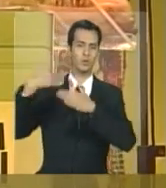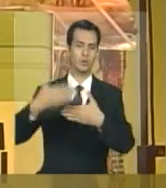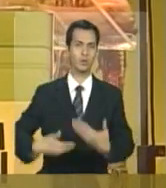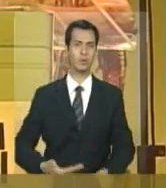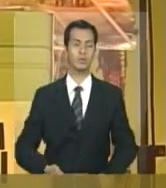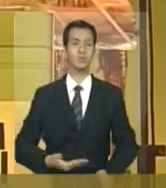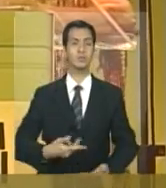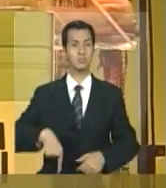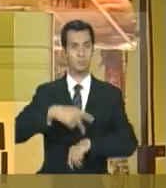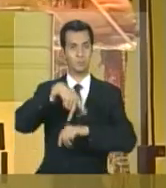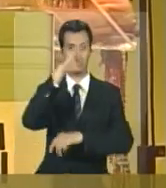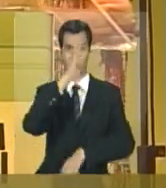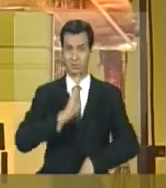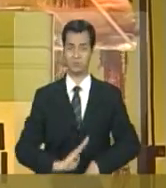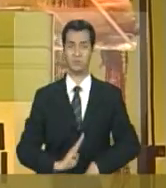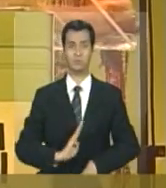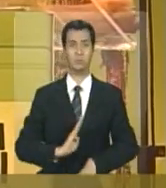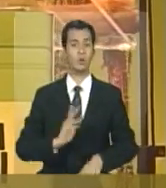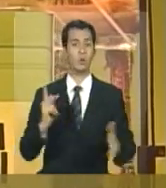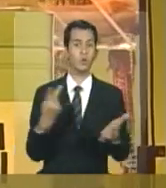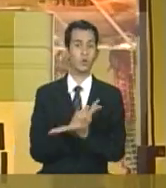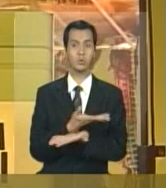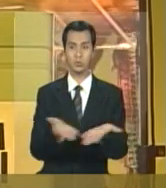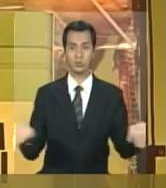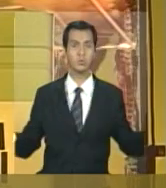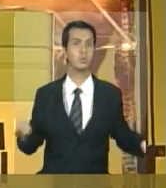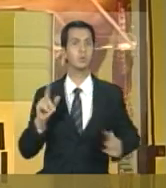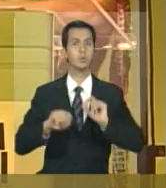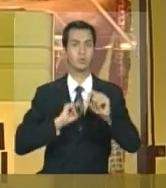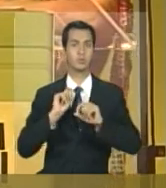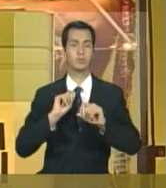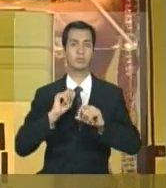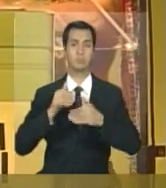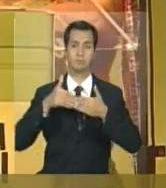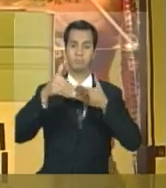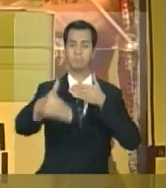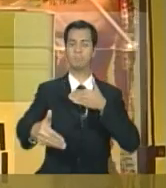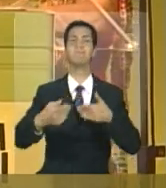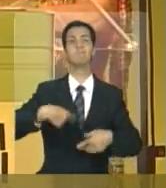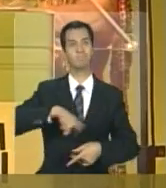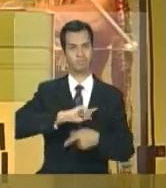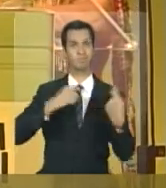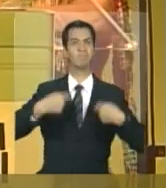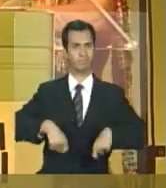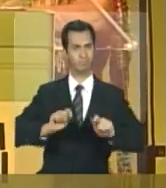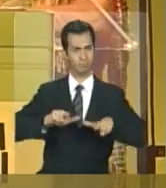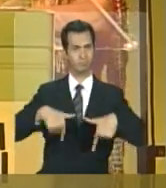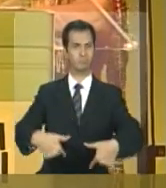do nosso país, que nós precisamos enfrentar no próximo período, presidenta Dilma.